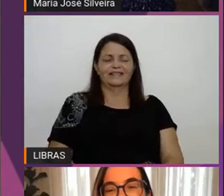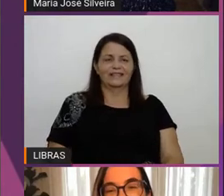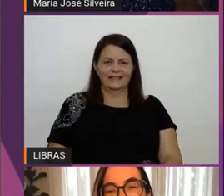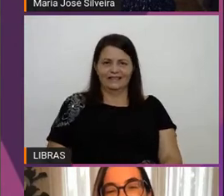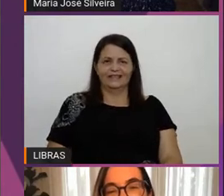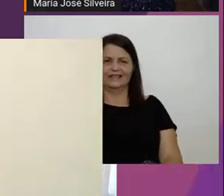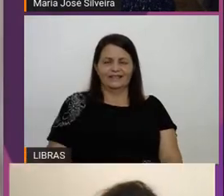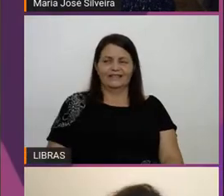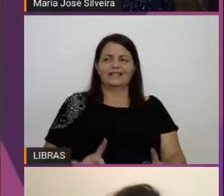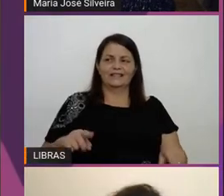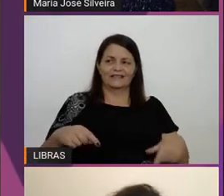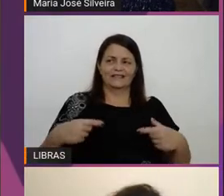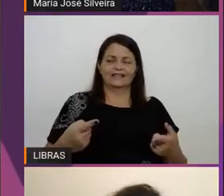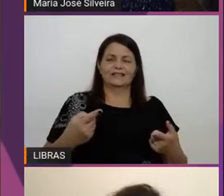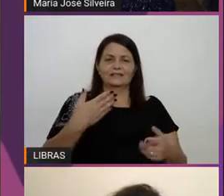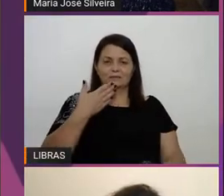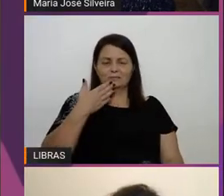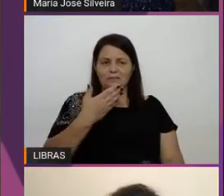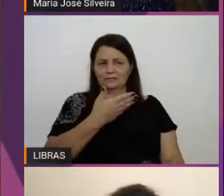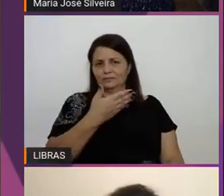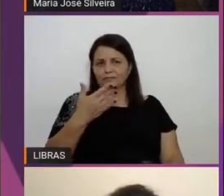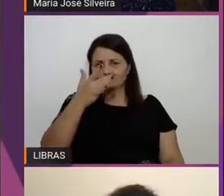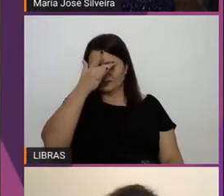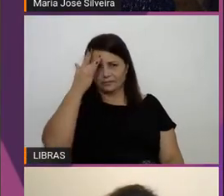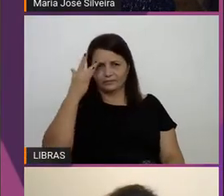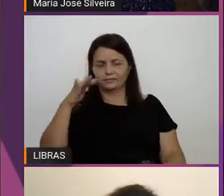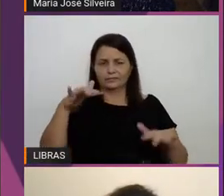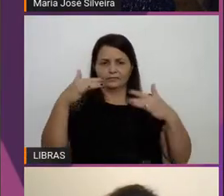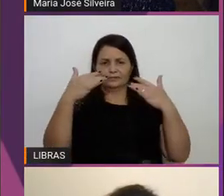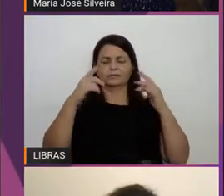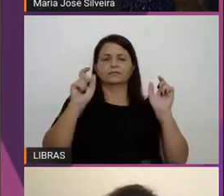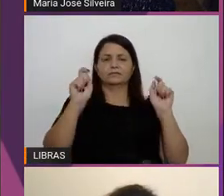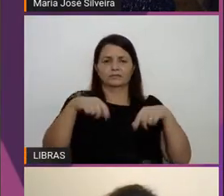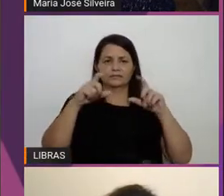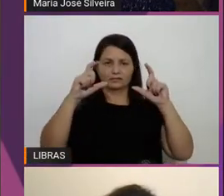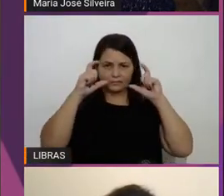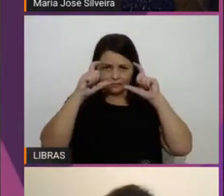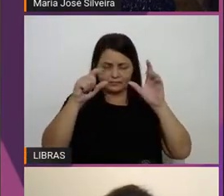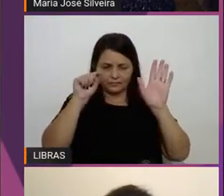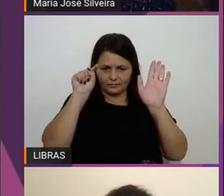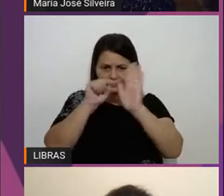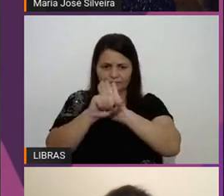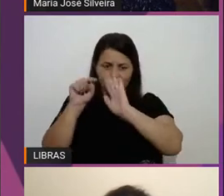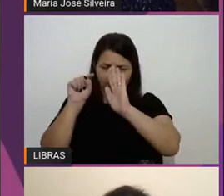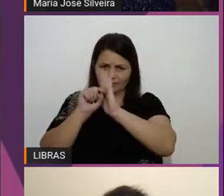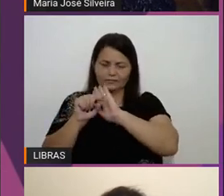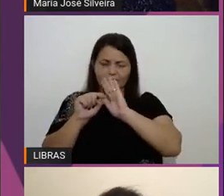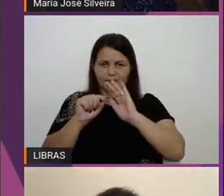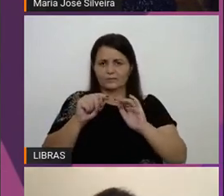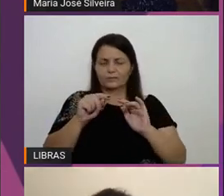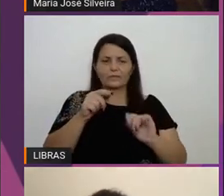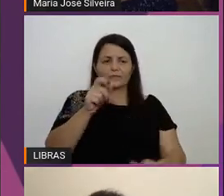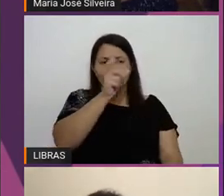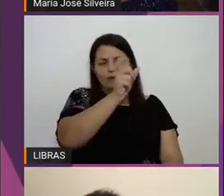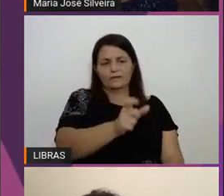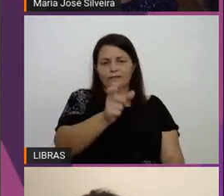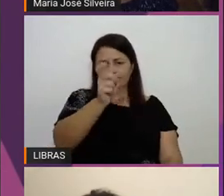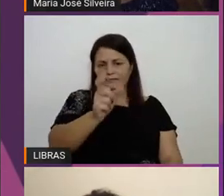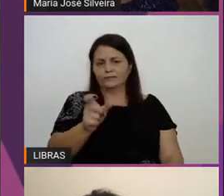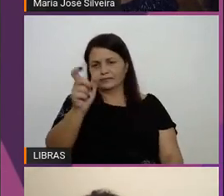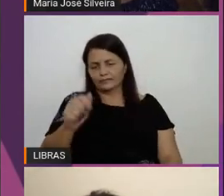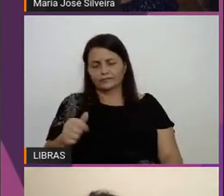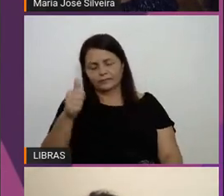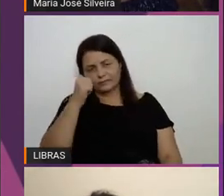enquanto isso eu queria dizer para o pessoal que está assistindo que já pode mandar perguntas para as alturas de hoje que a gente